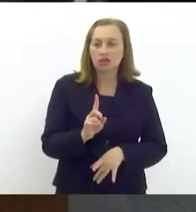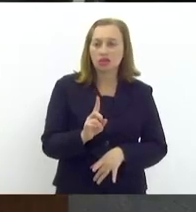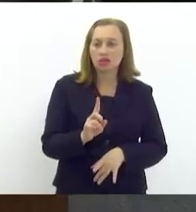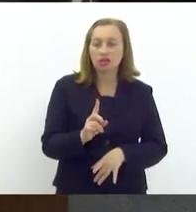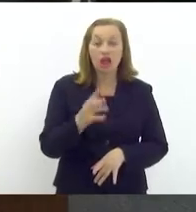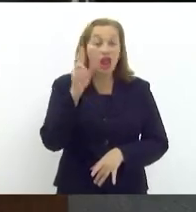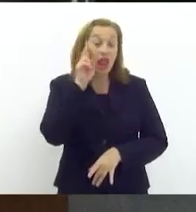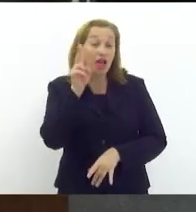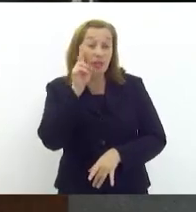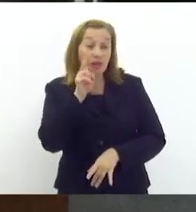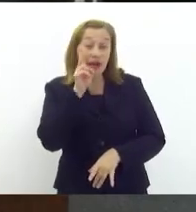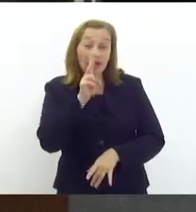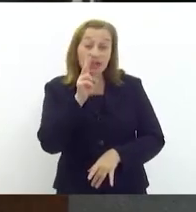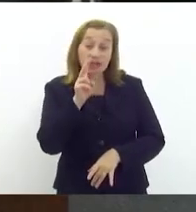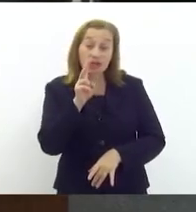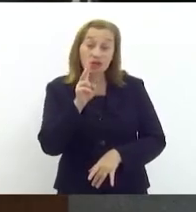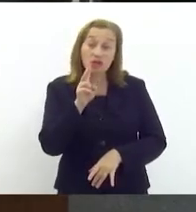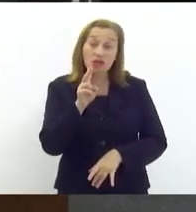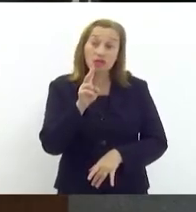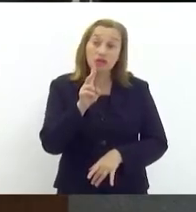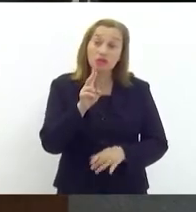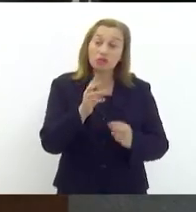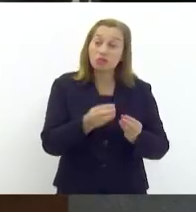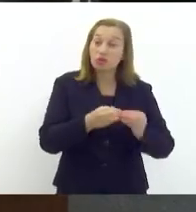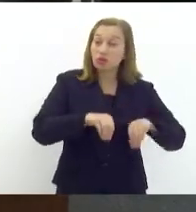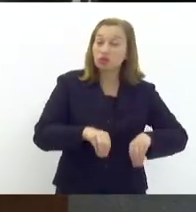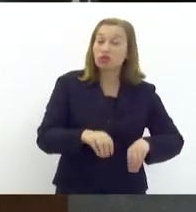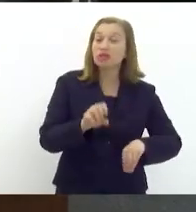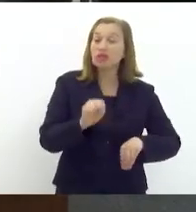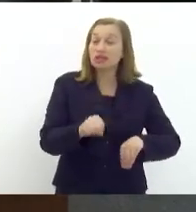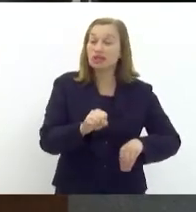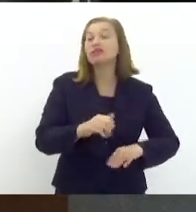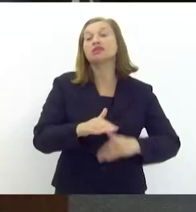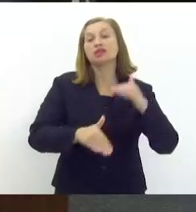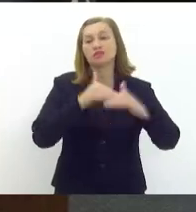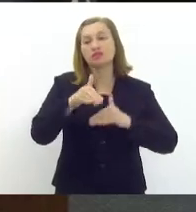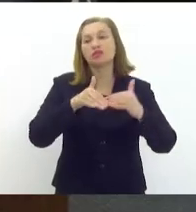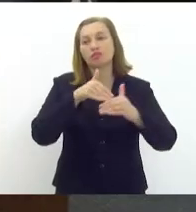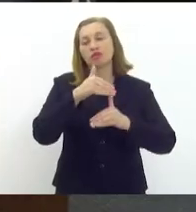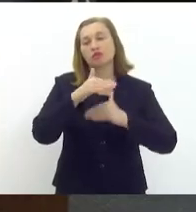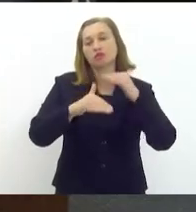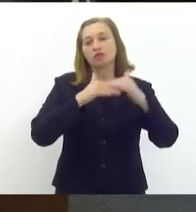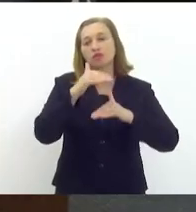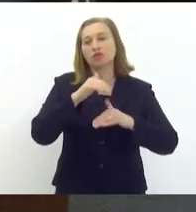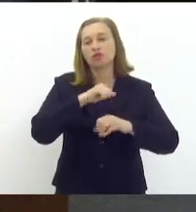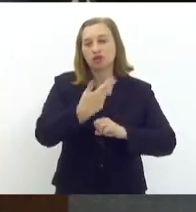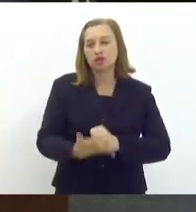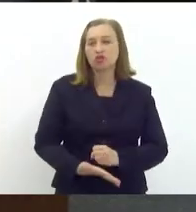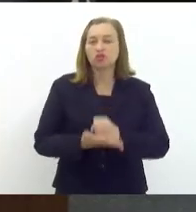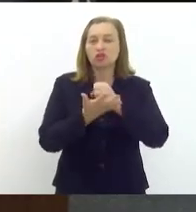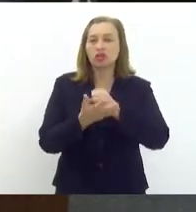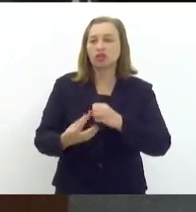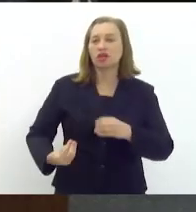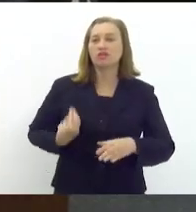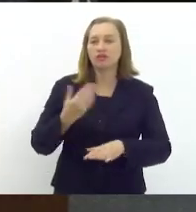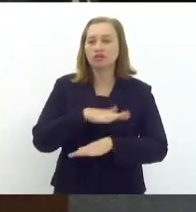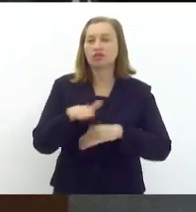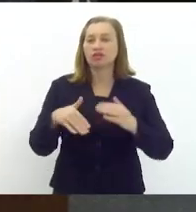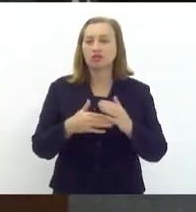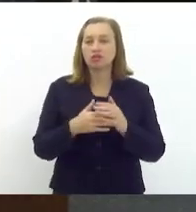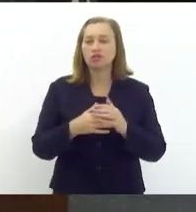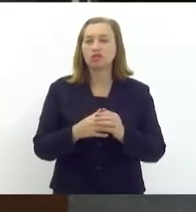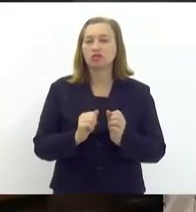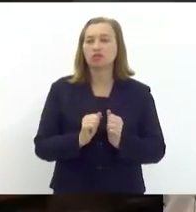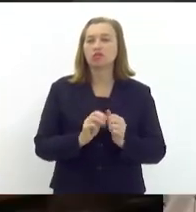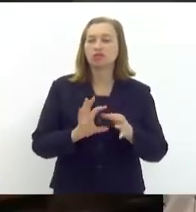tragédia mas como sinônimo de desenvolvimento sustentável aonde as vidas humanas e de todo o meio ambiente podem conviver em harmonia